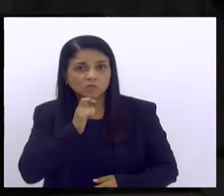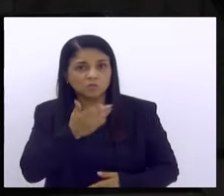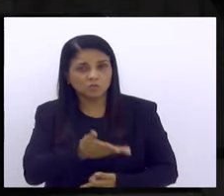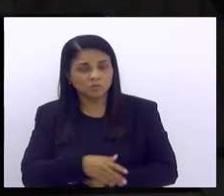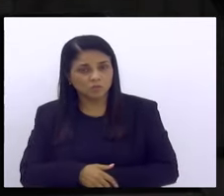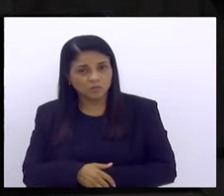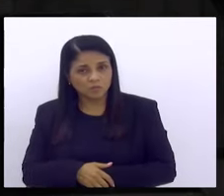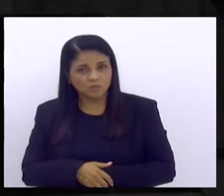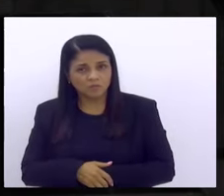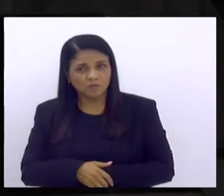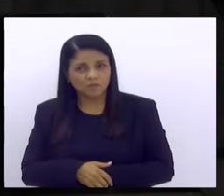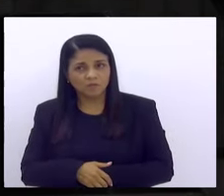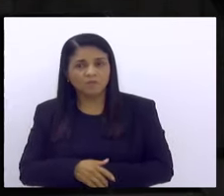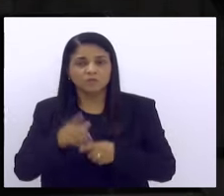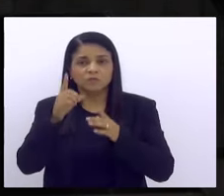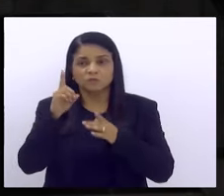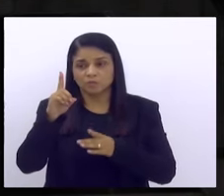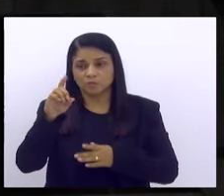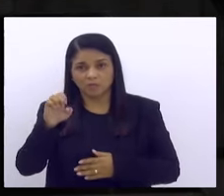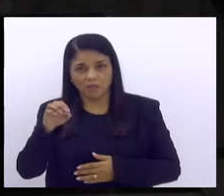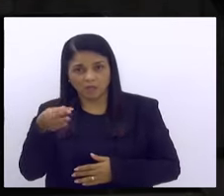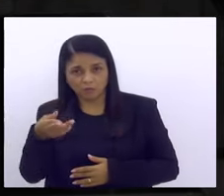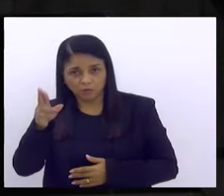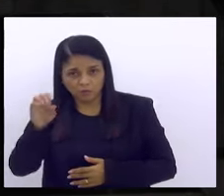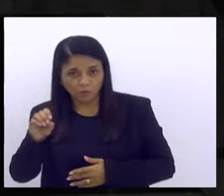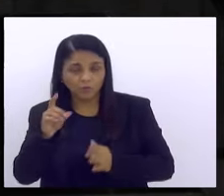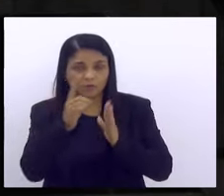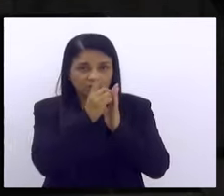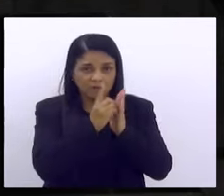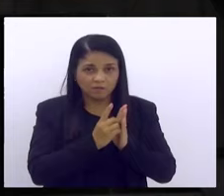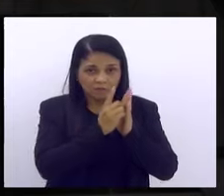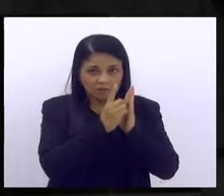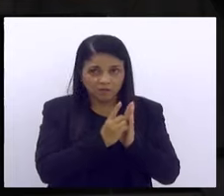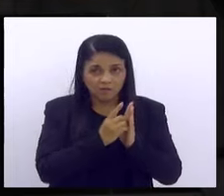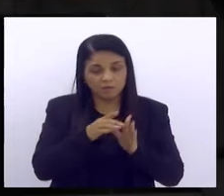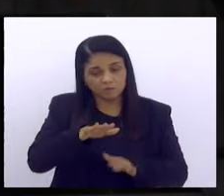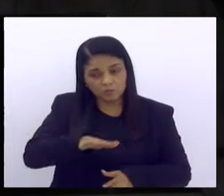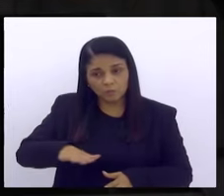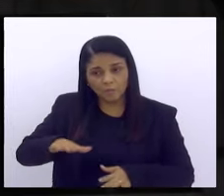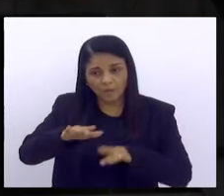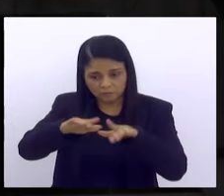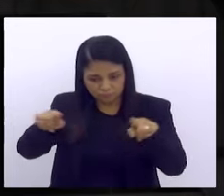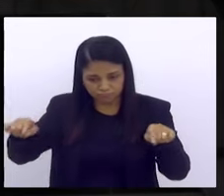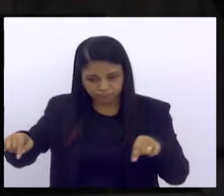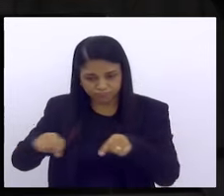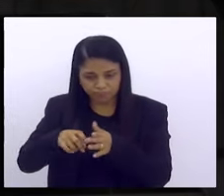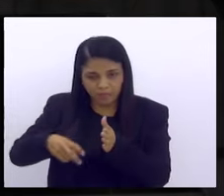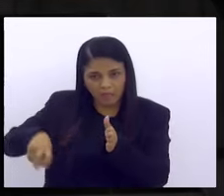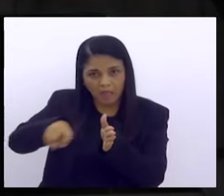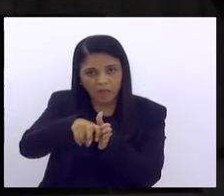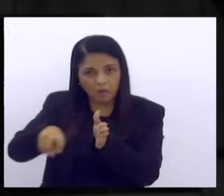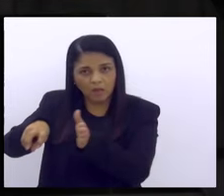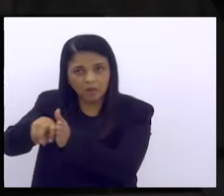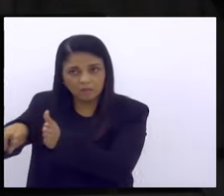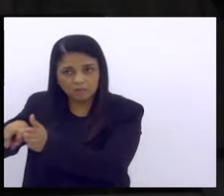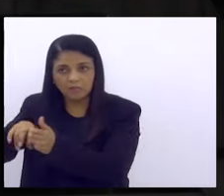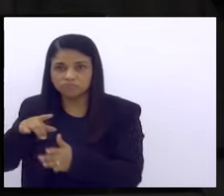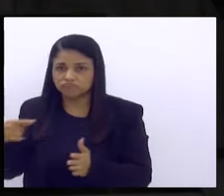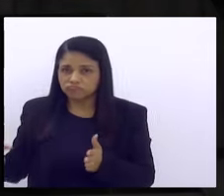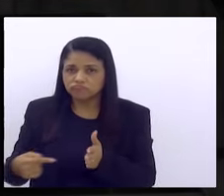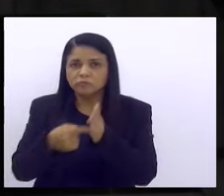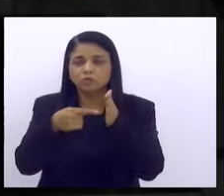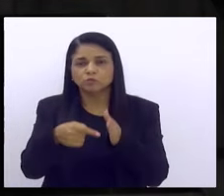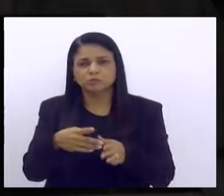nós estamos aí, ó, no DETRO, no DETRAN, nos pátios irregulares do Estado, denunciando. Aqui